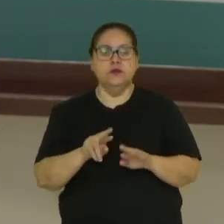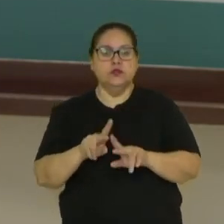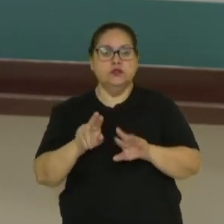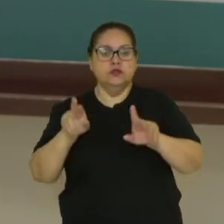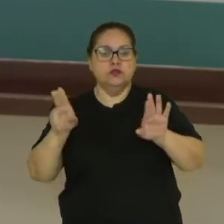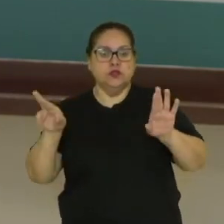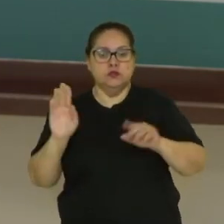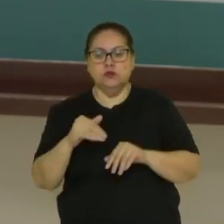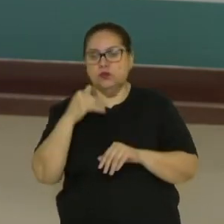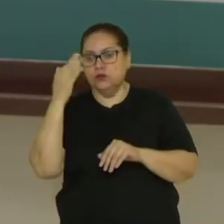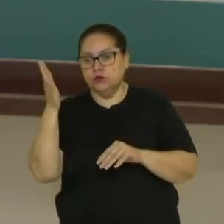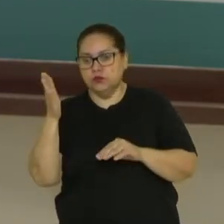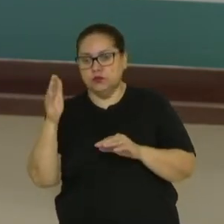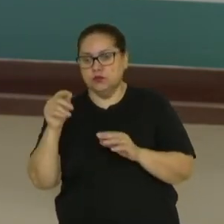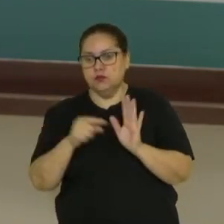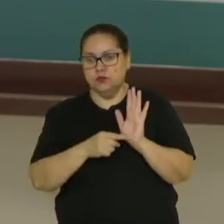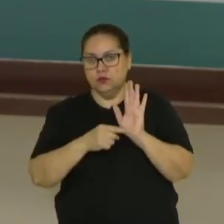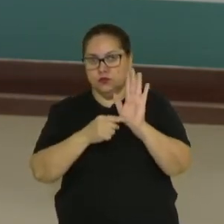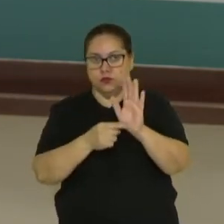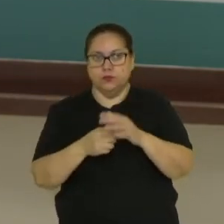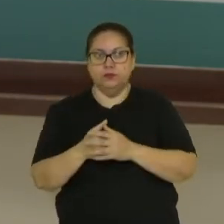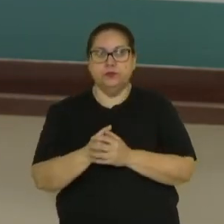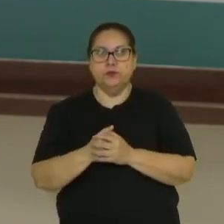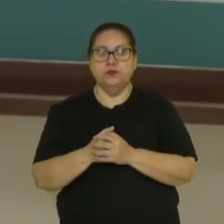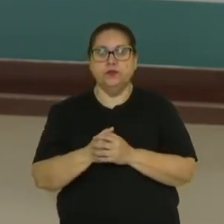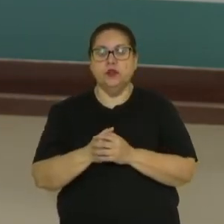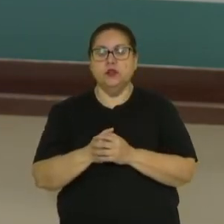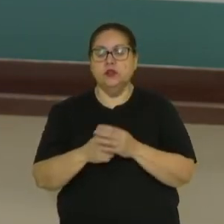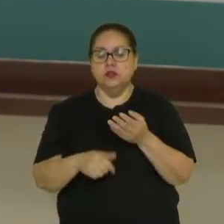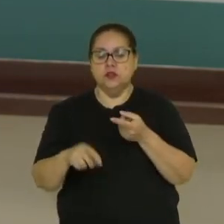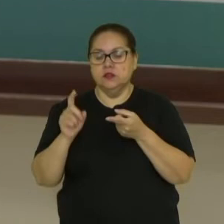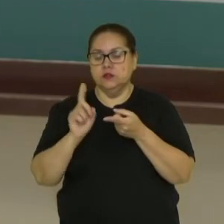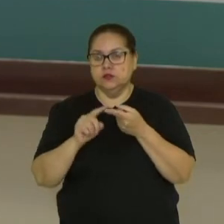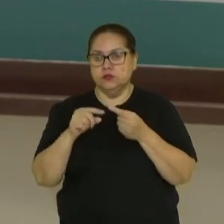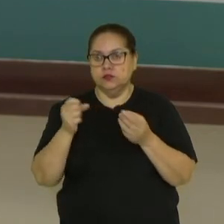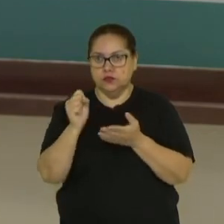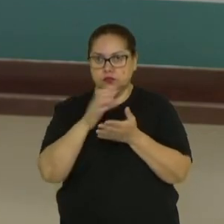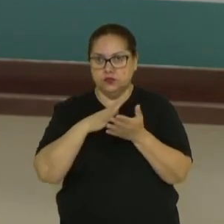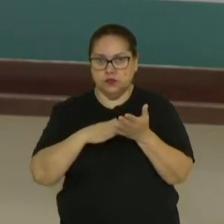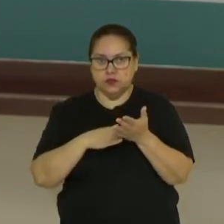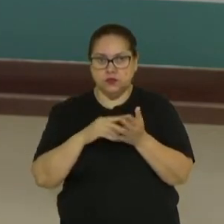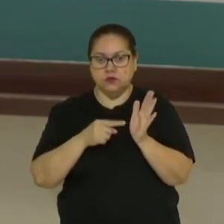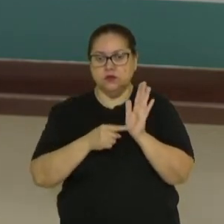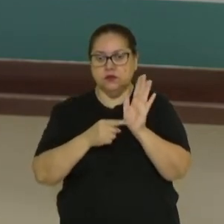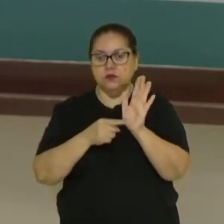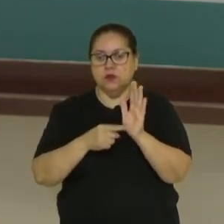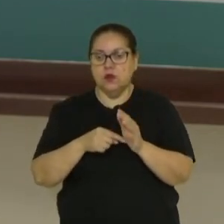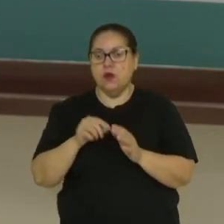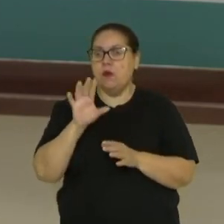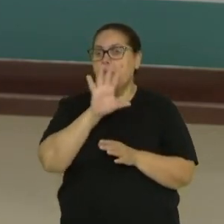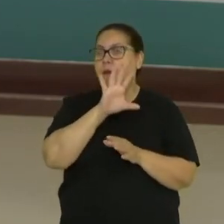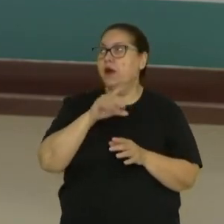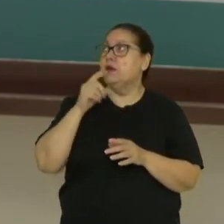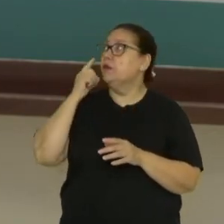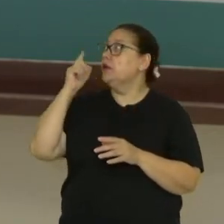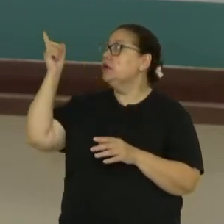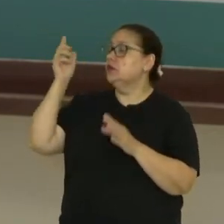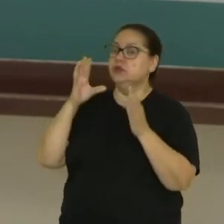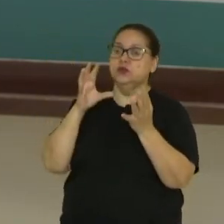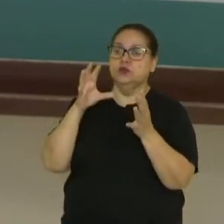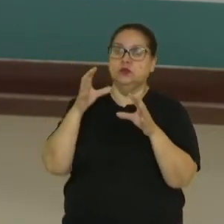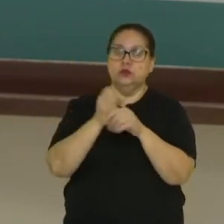diferentes do resto que nós mostramos aí. Muito bem, vamos para a nossa segunda atividade, mostrando inclusive um mapa, né, completo aí das